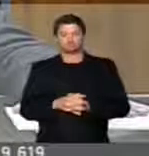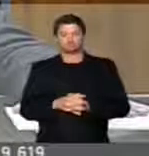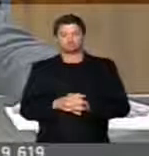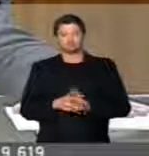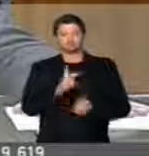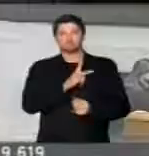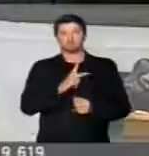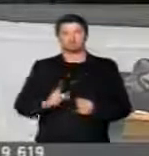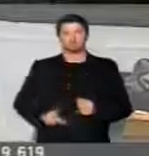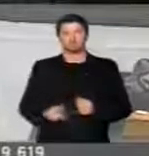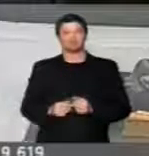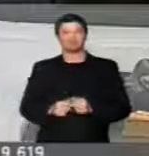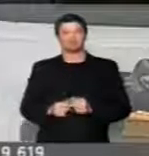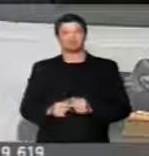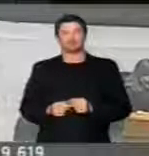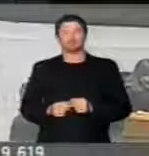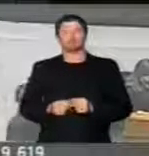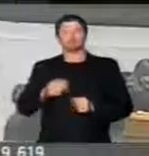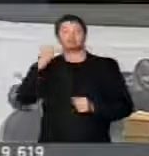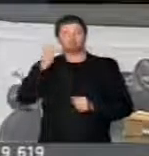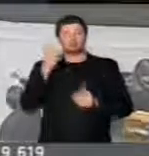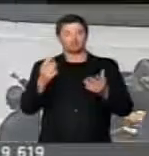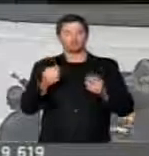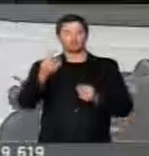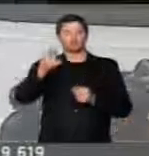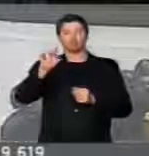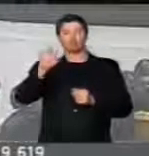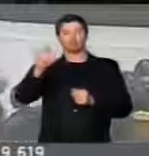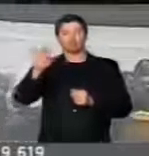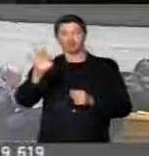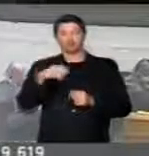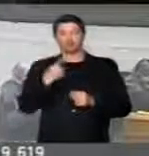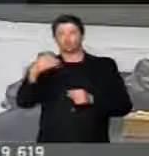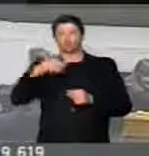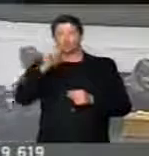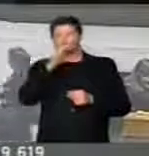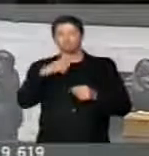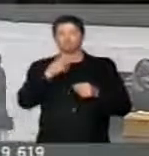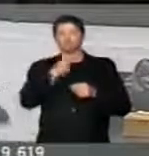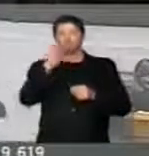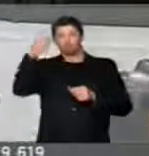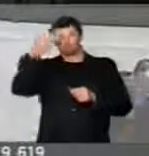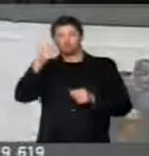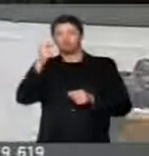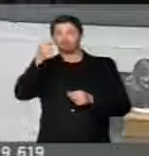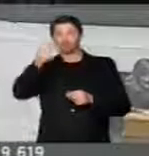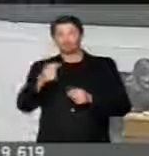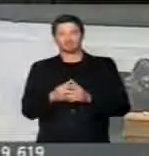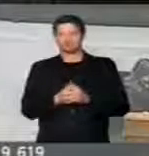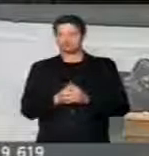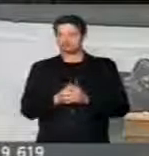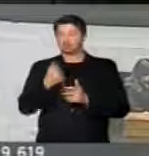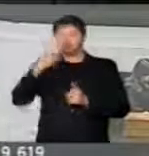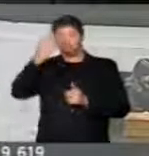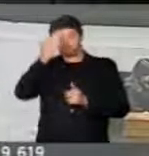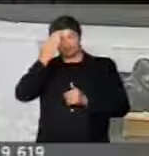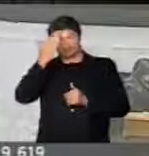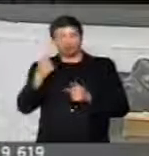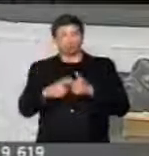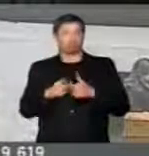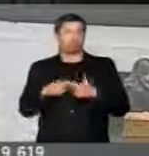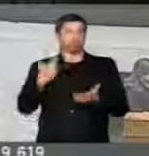Senhor presidente, senhoras e senhores deputados, deputado Otávio Leite, eu estou aqui rapidamente para contar uma história interessantíssima que eu fiquei sabendo,